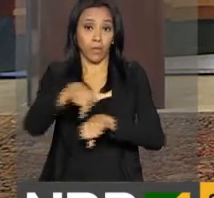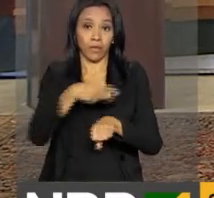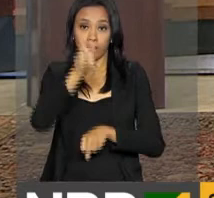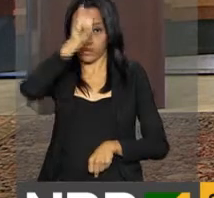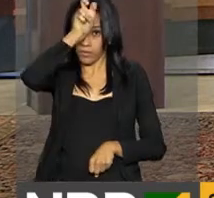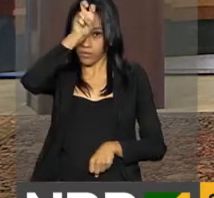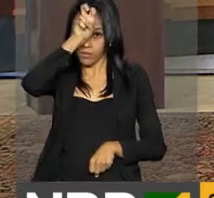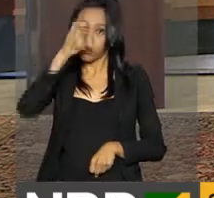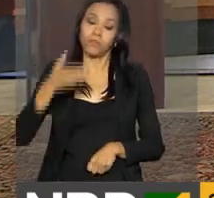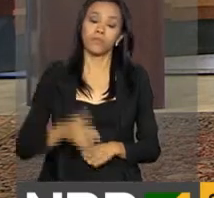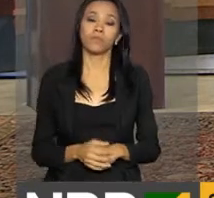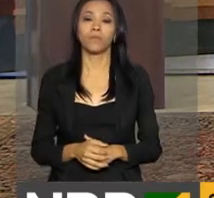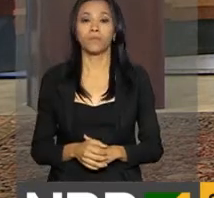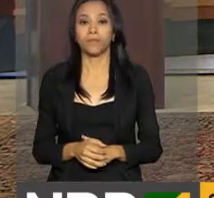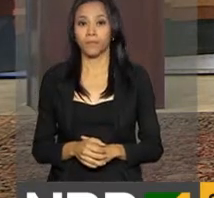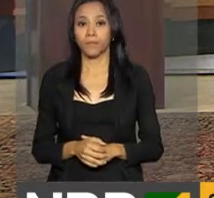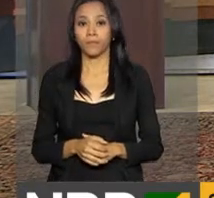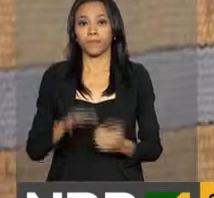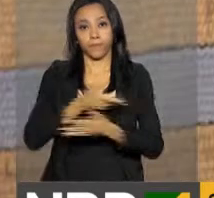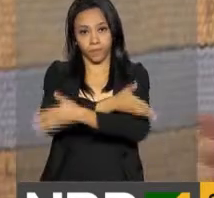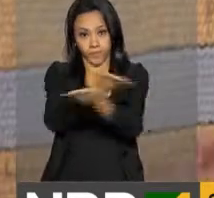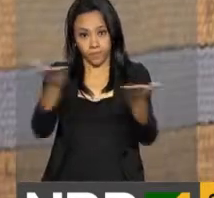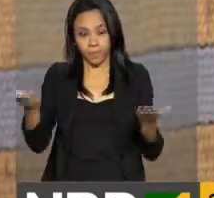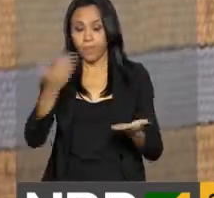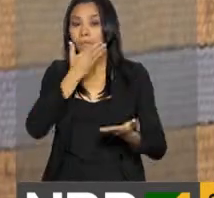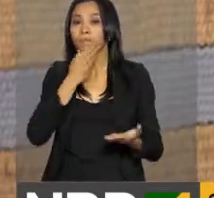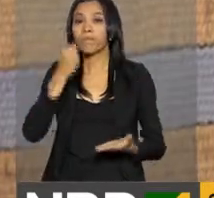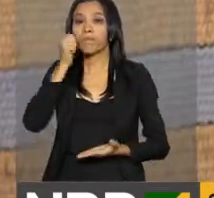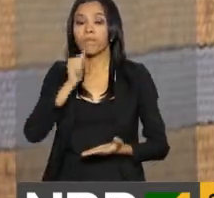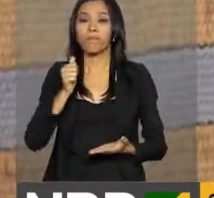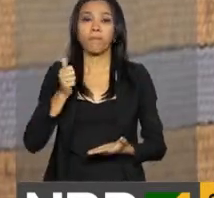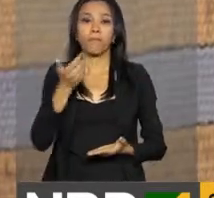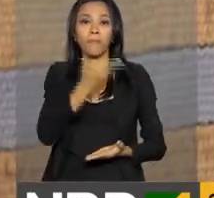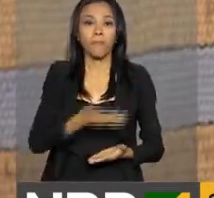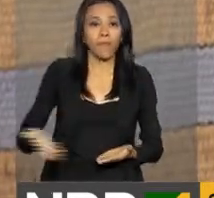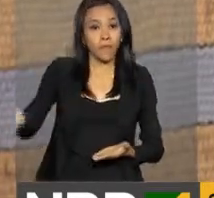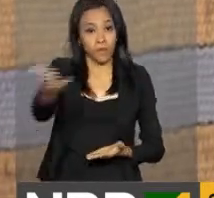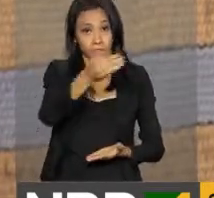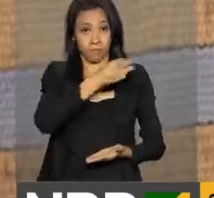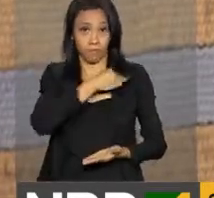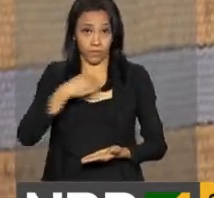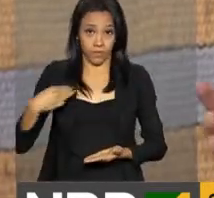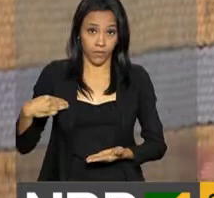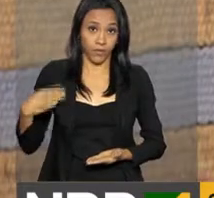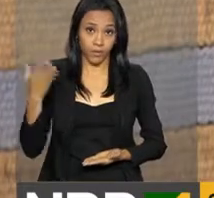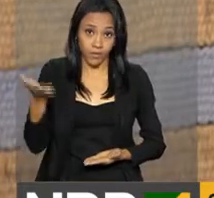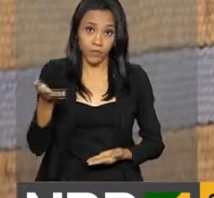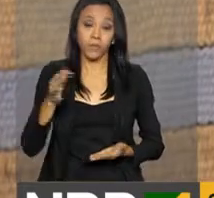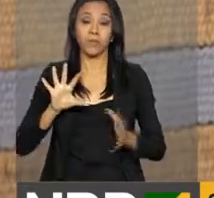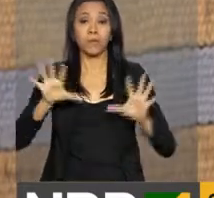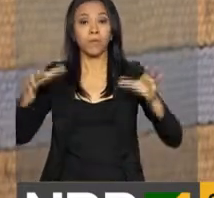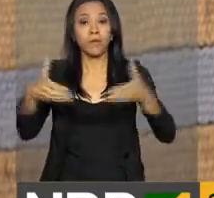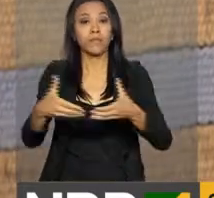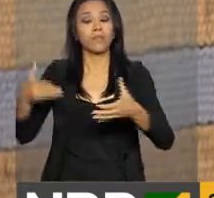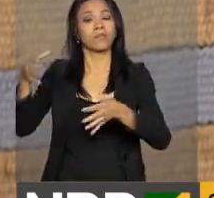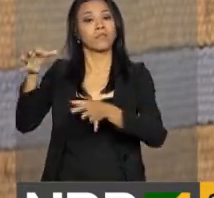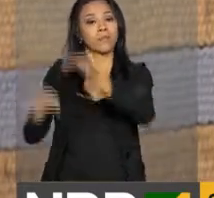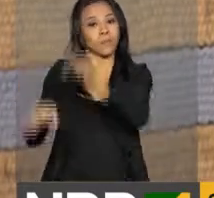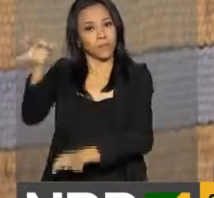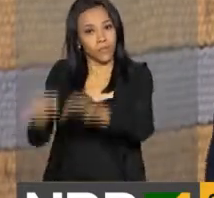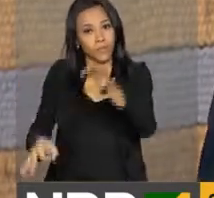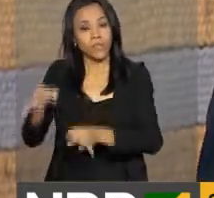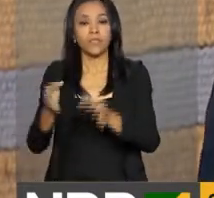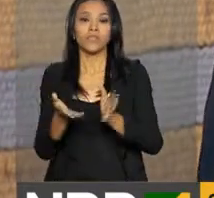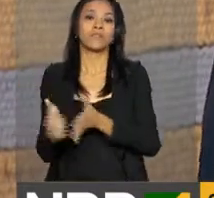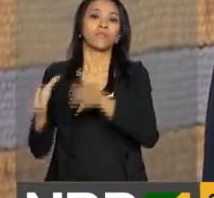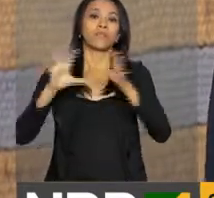Kabil, senhoras e senhores ministros de Estado, membros do Judiciário, membros